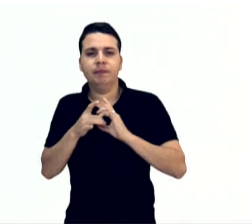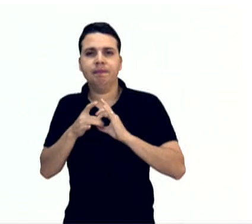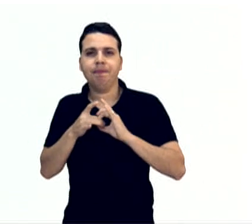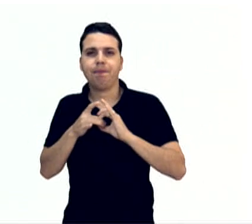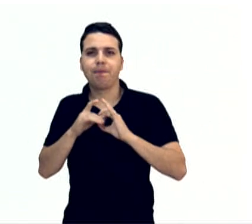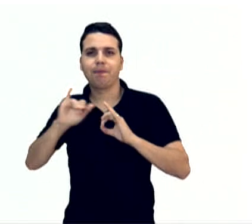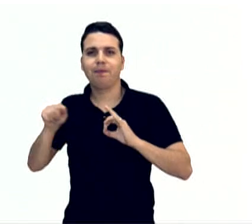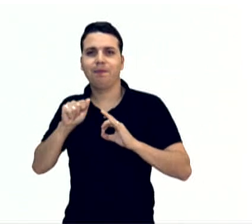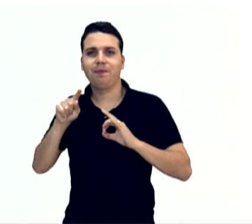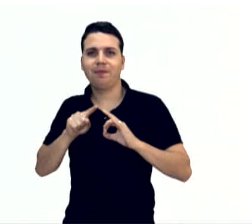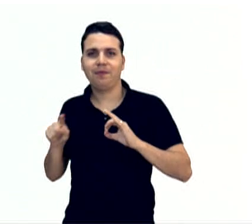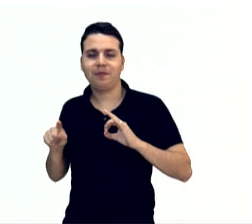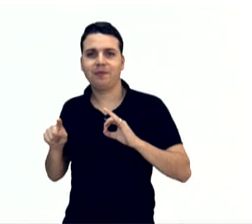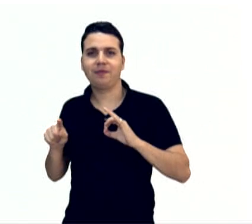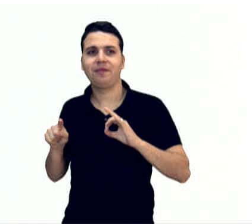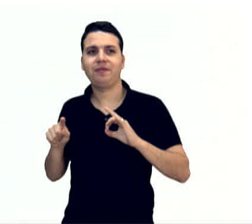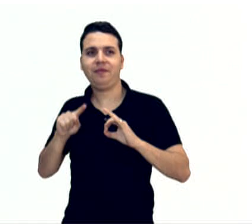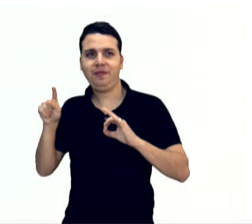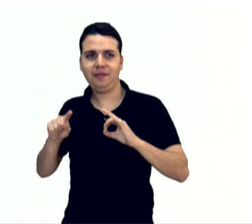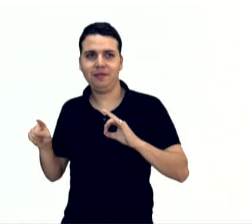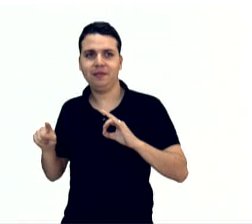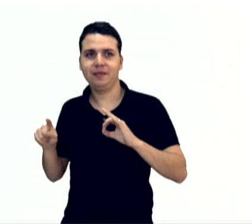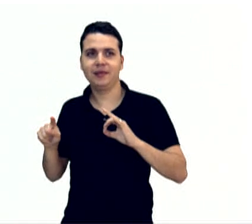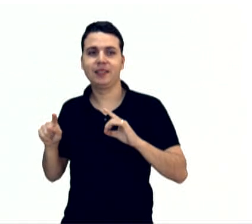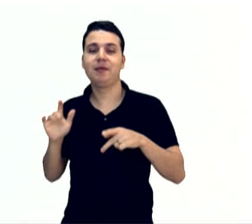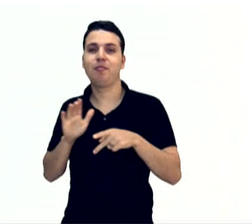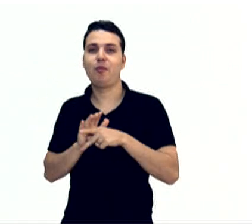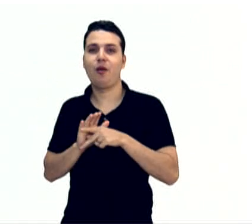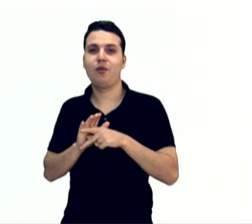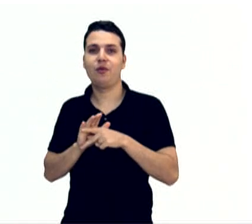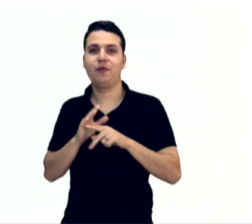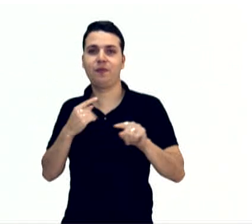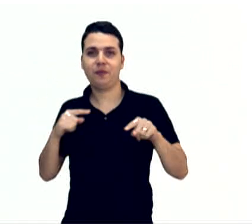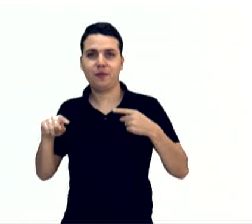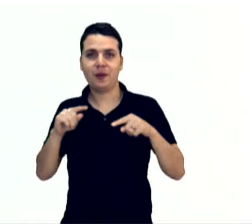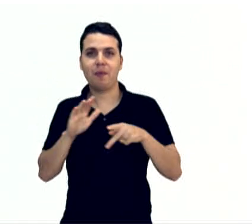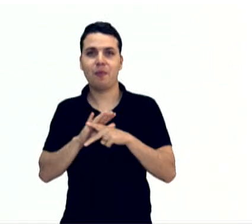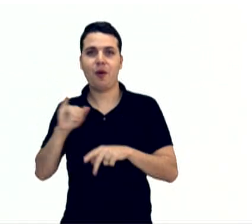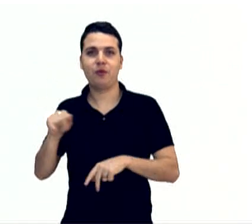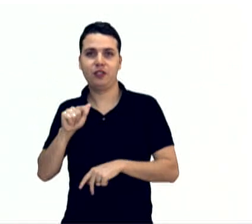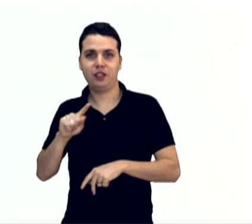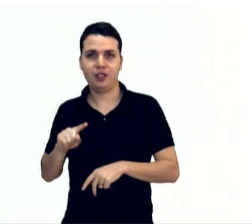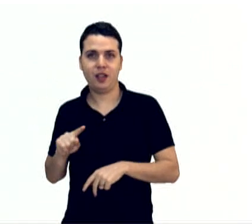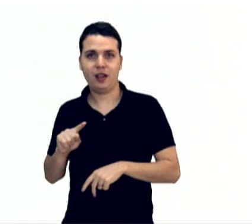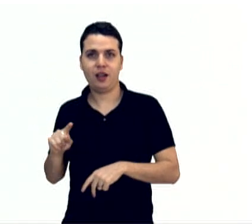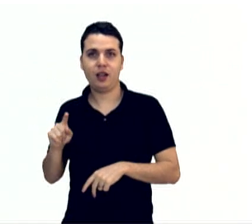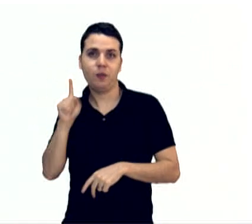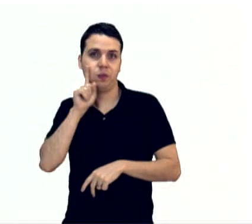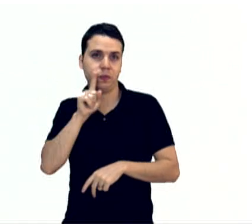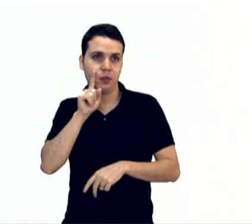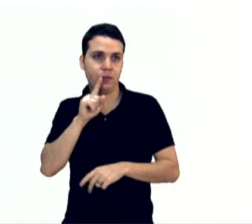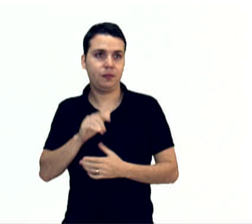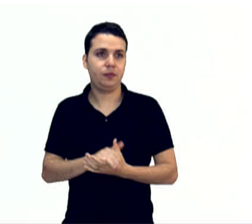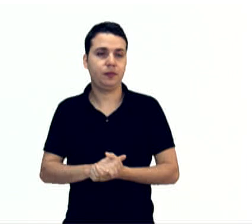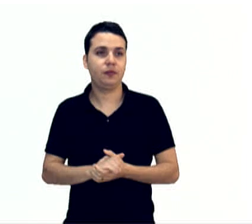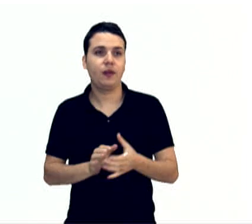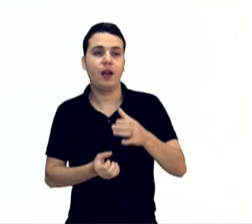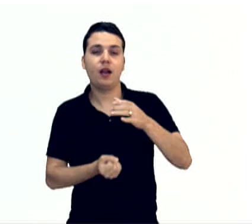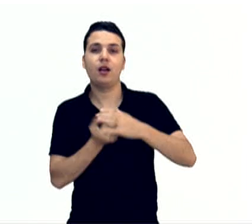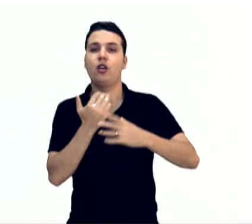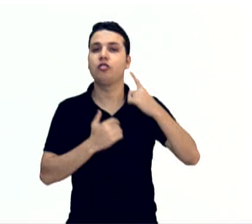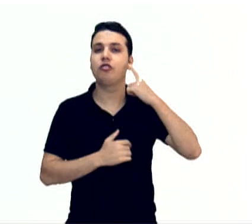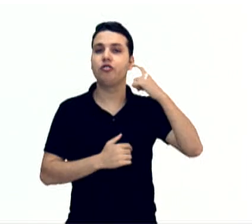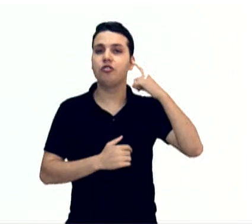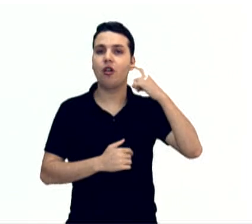é tocada por os instrumentos próprios do jazz dos Estados Unidos, né, para criar um som que agradasse